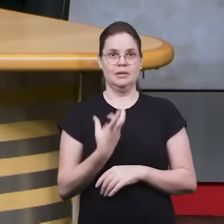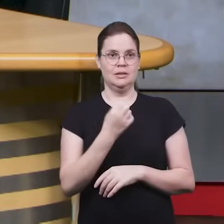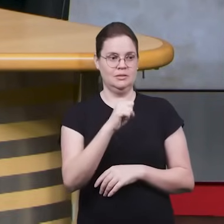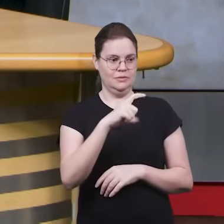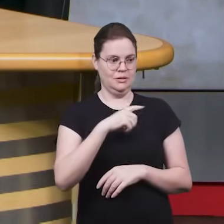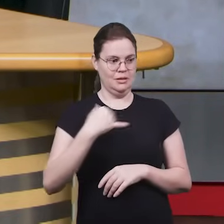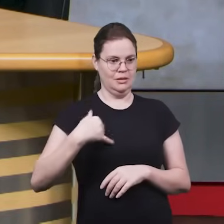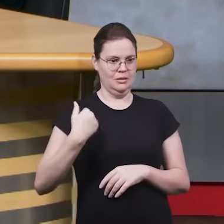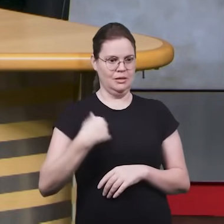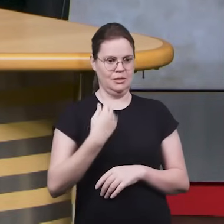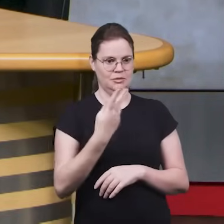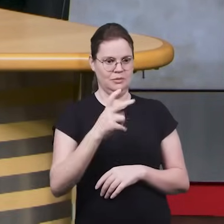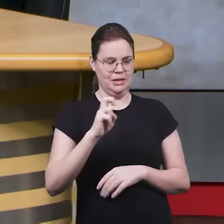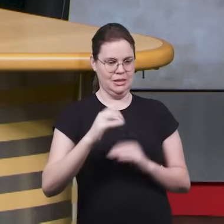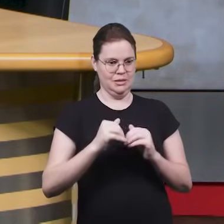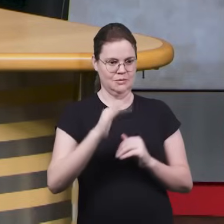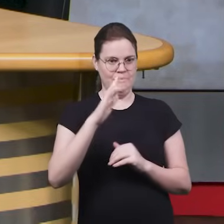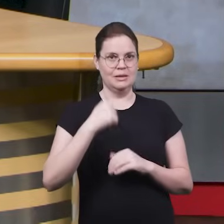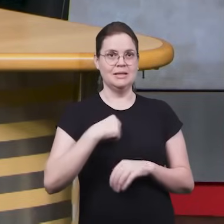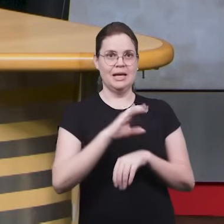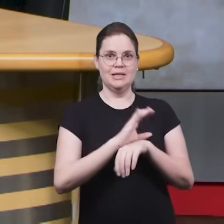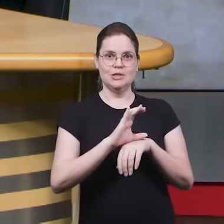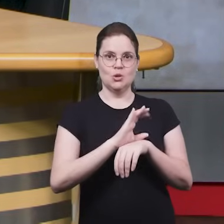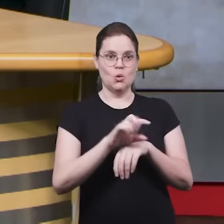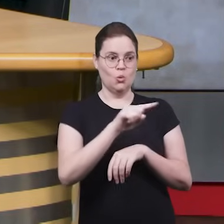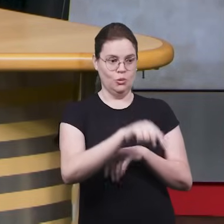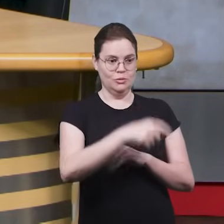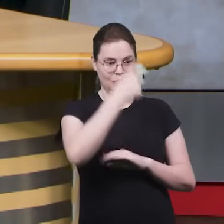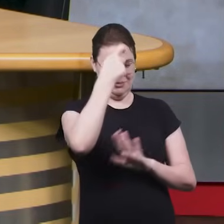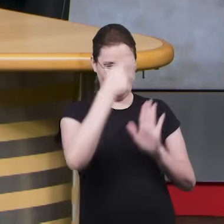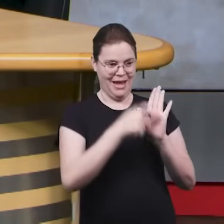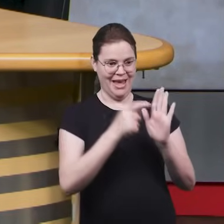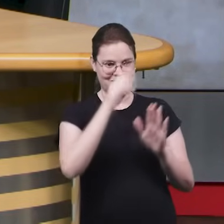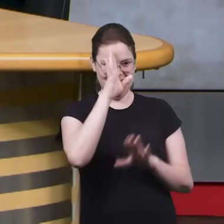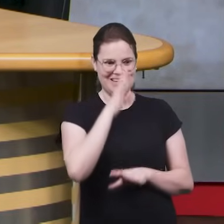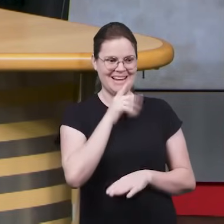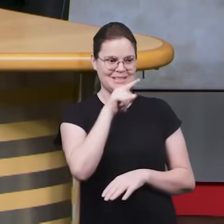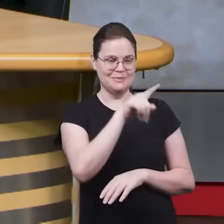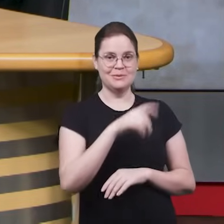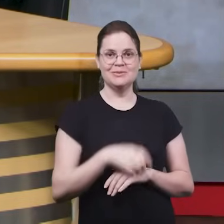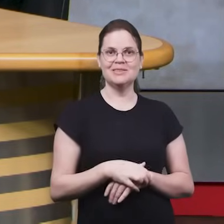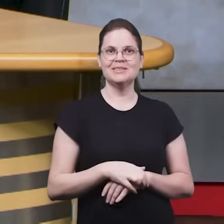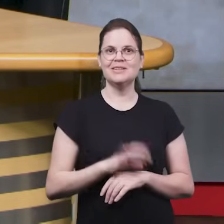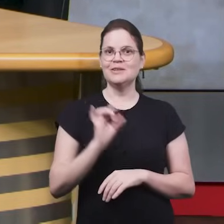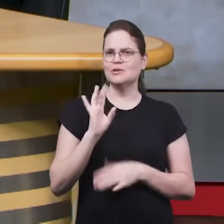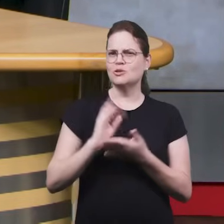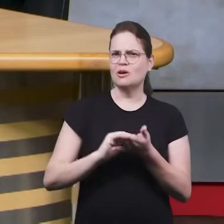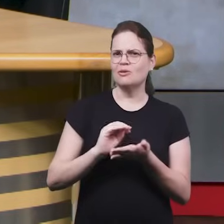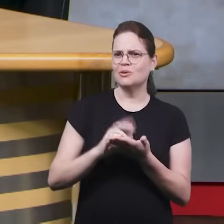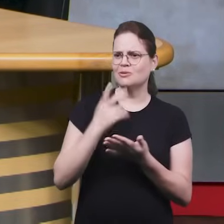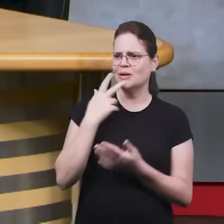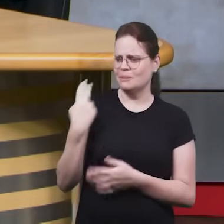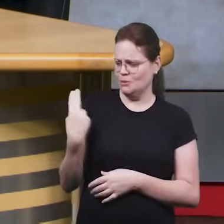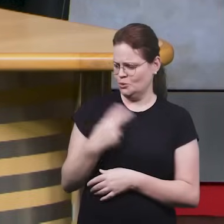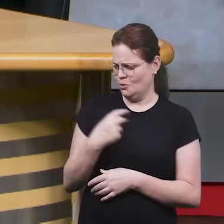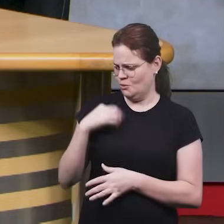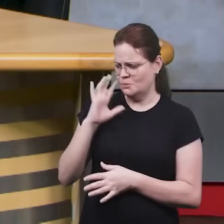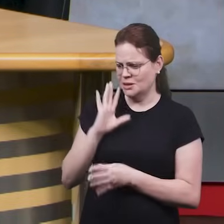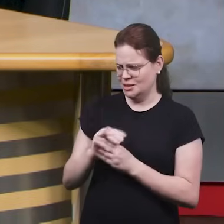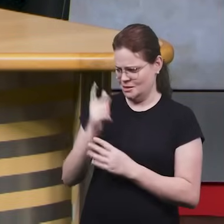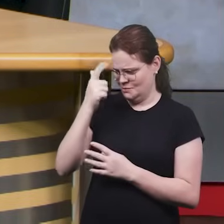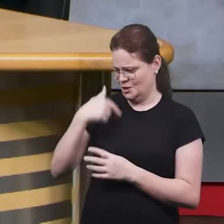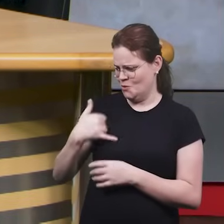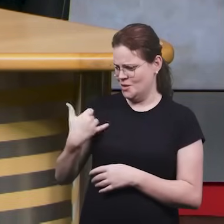Se você tem mais de 45 anos, esse curso de IA é grátis para você. Só faltou falar seu nome, né? Como que ele sabe que eu